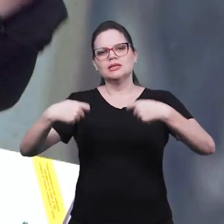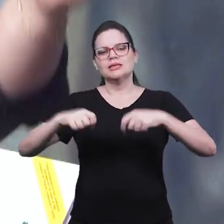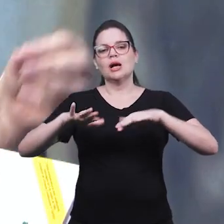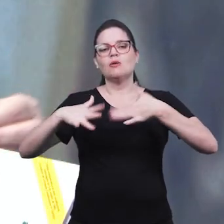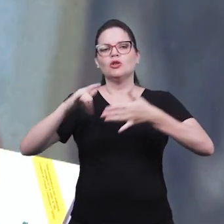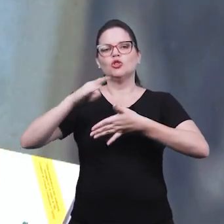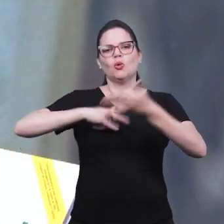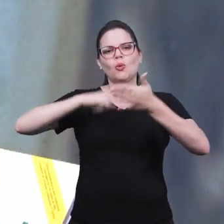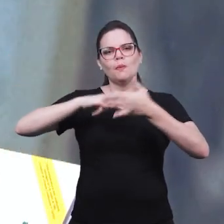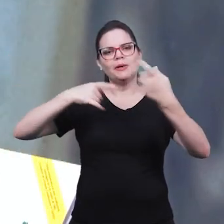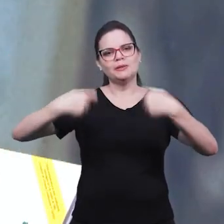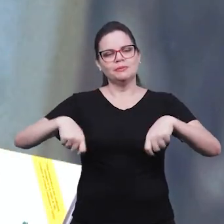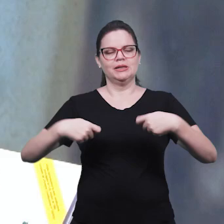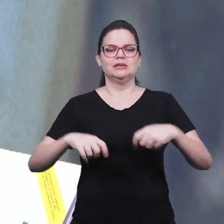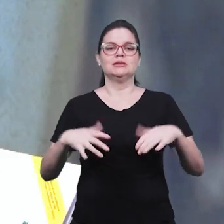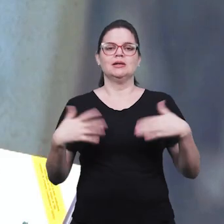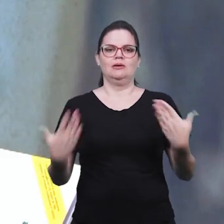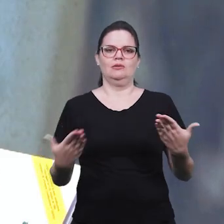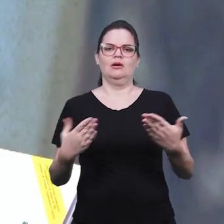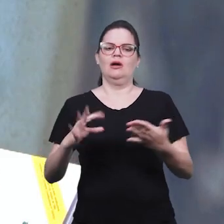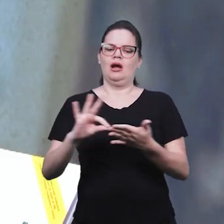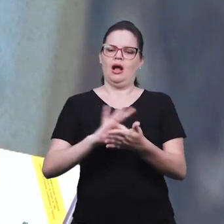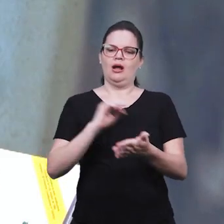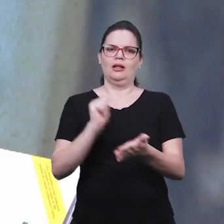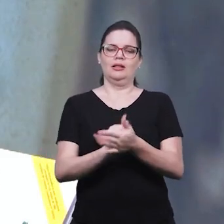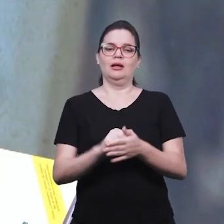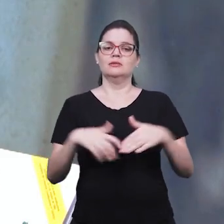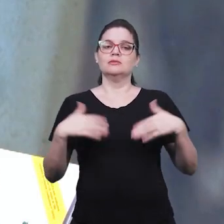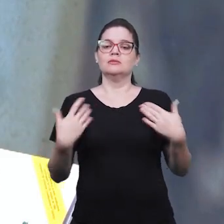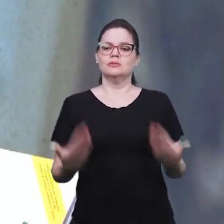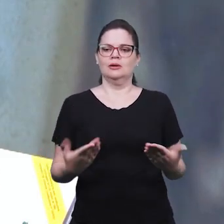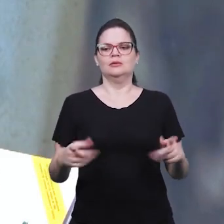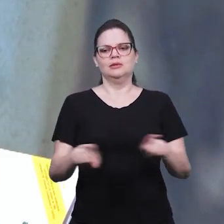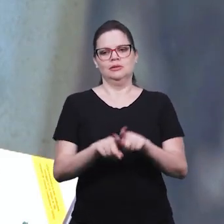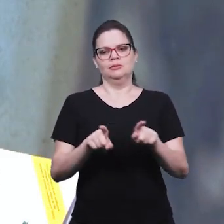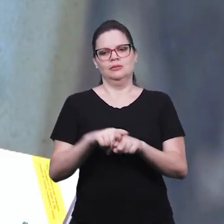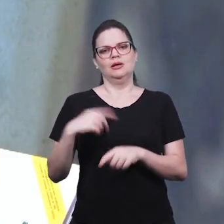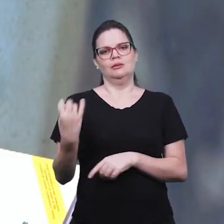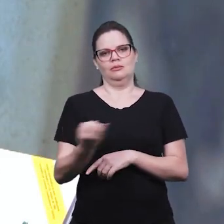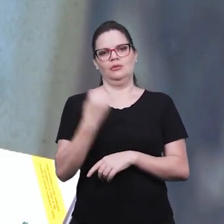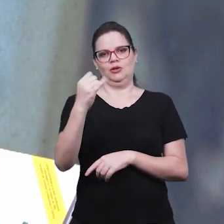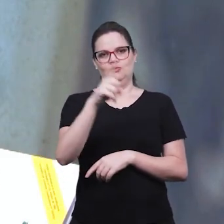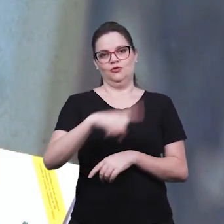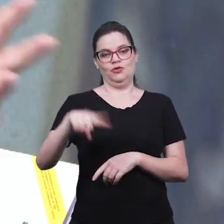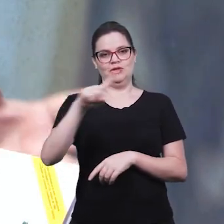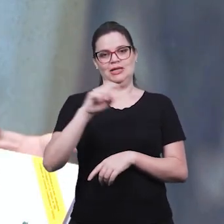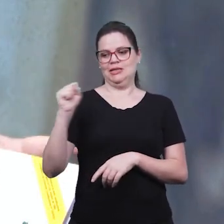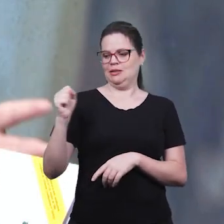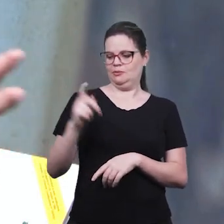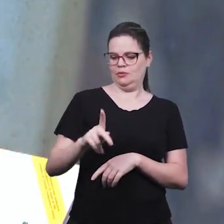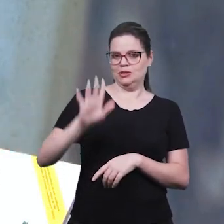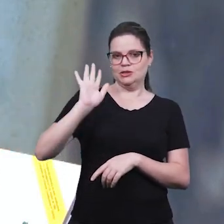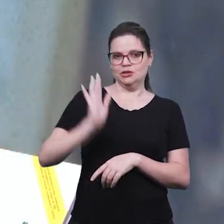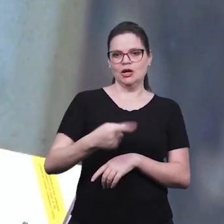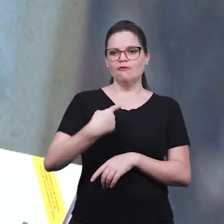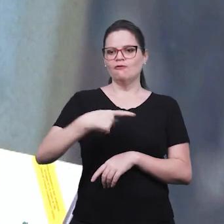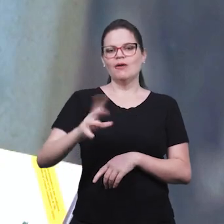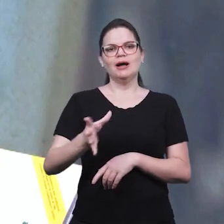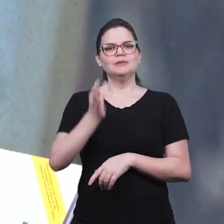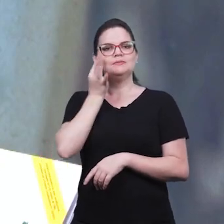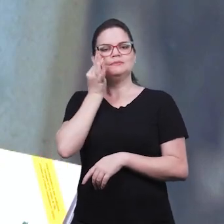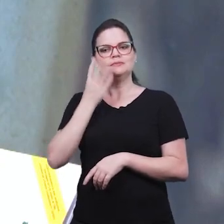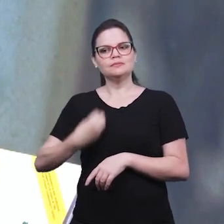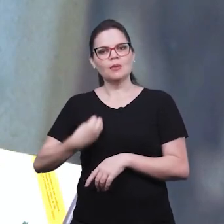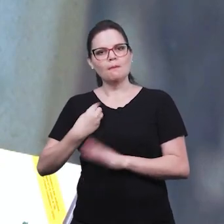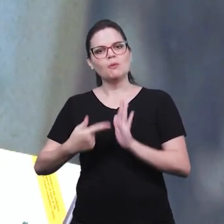é necessário, quais documentos você precisa ter, os cadastros. É muito importante também para quem já está aposentado fazer a